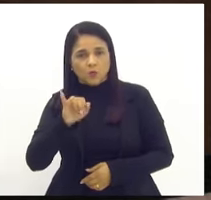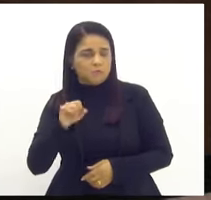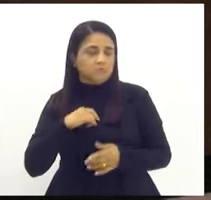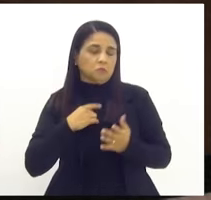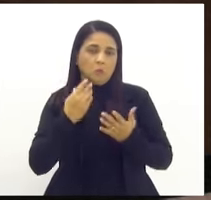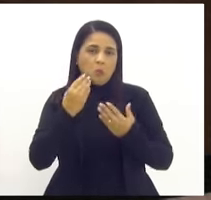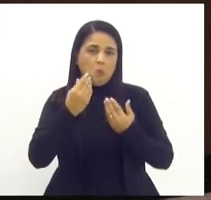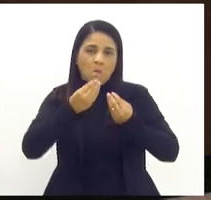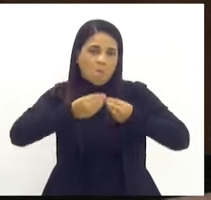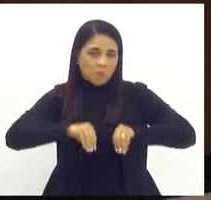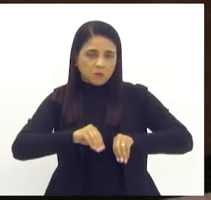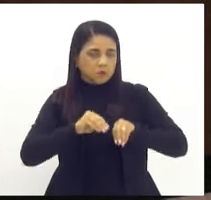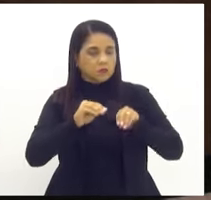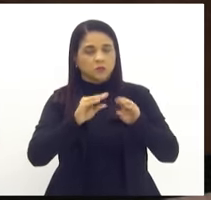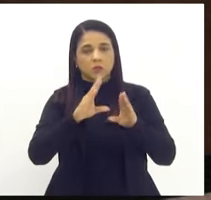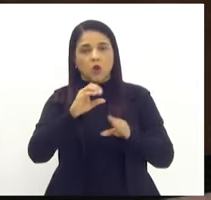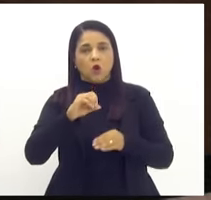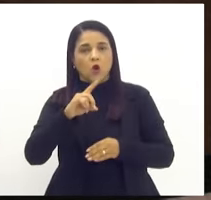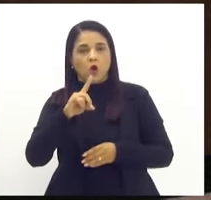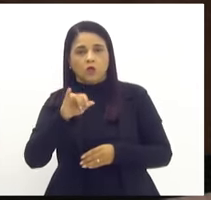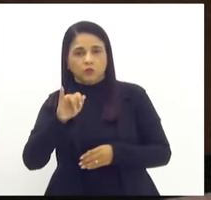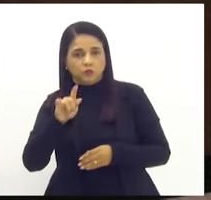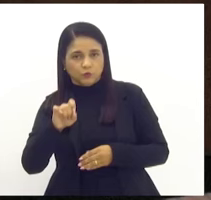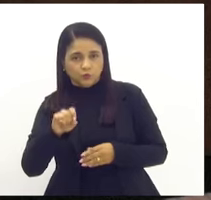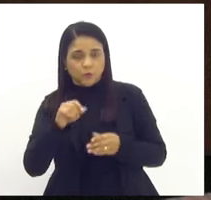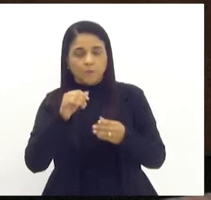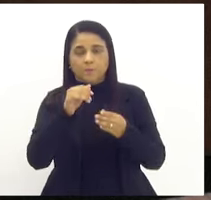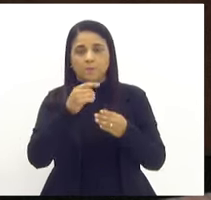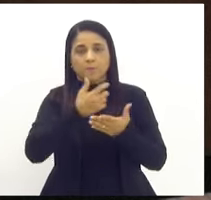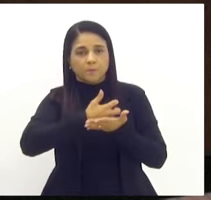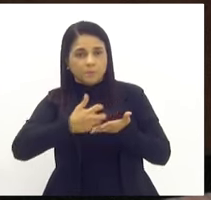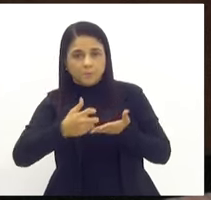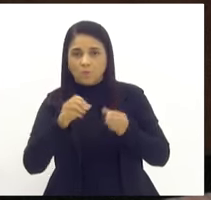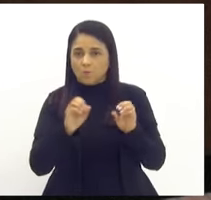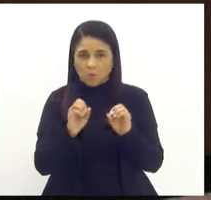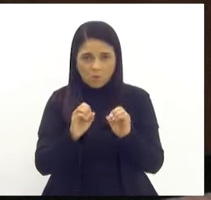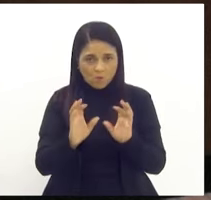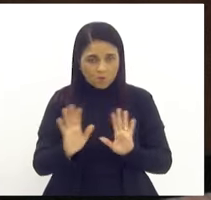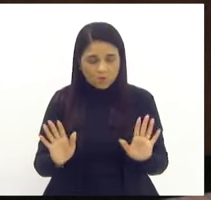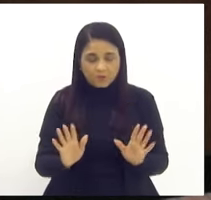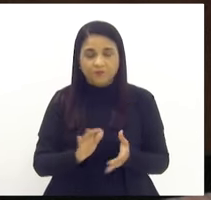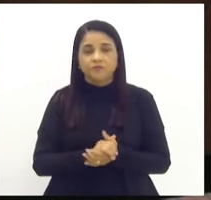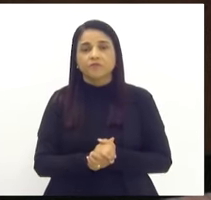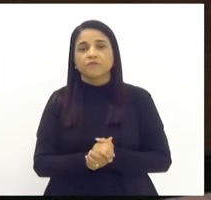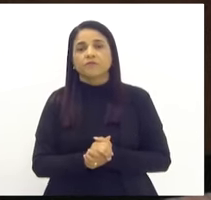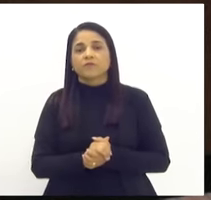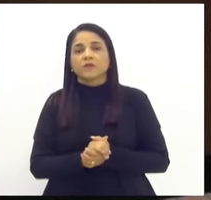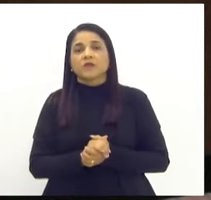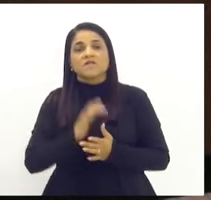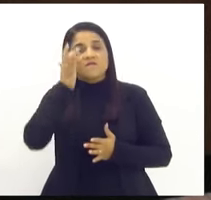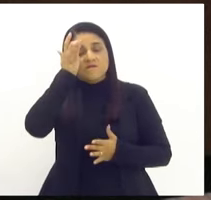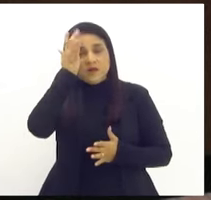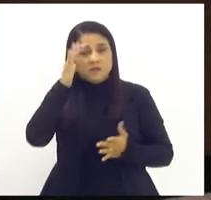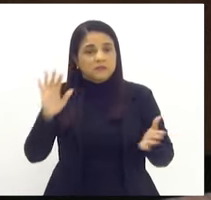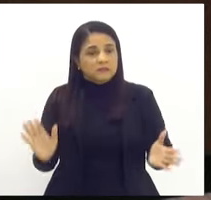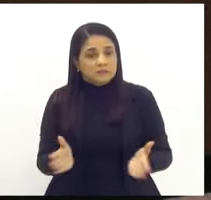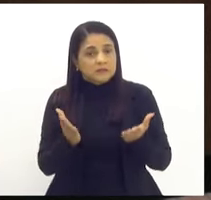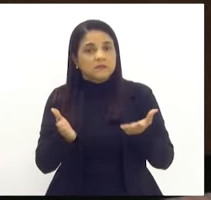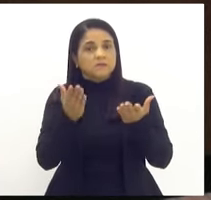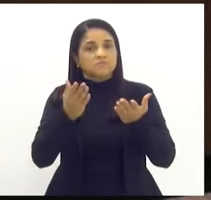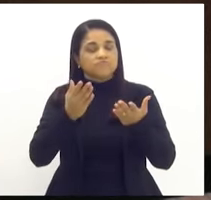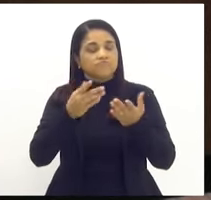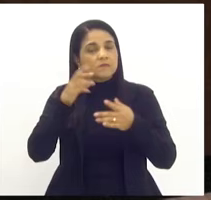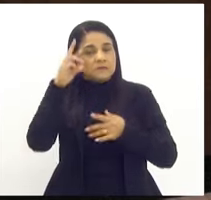nem código de processo penal que era sobre procedimento e que isso ia facilitar incentivar ter mais